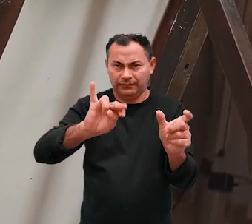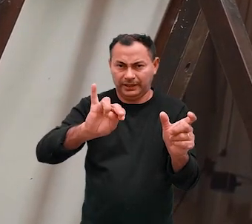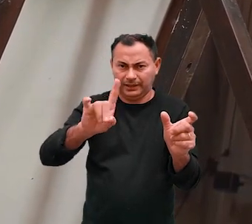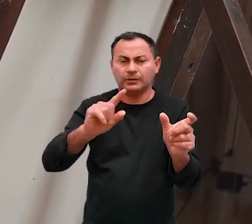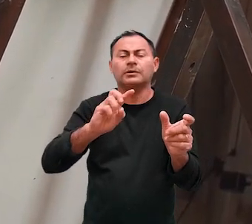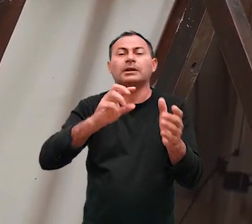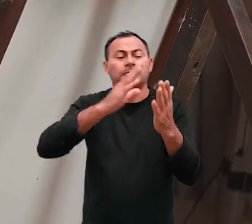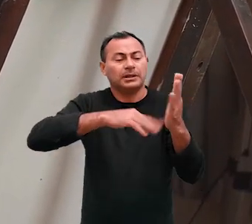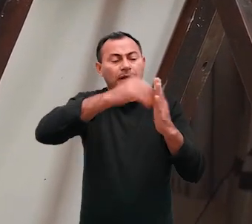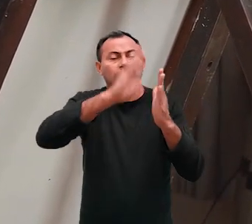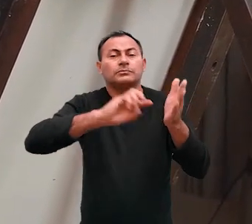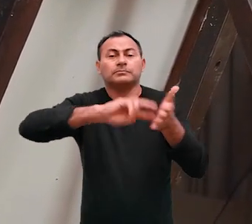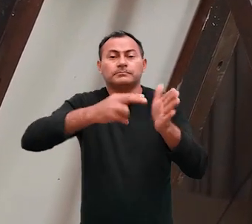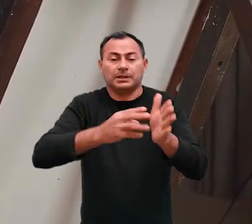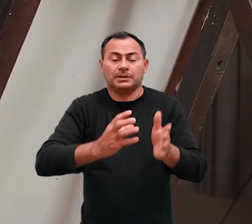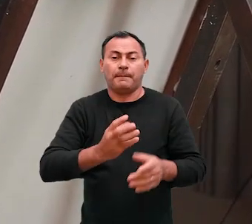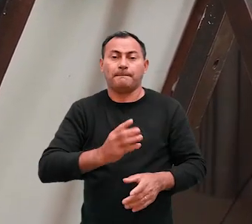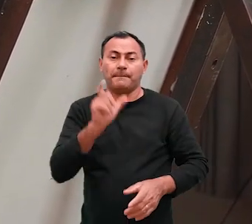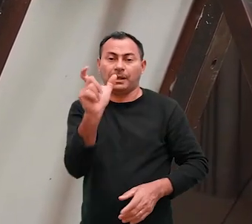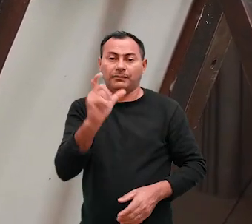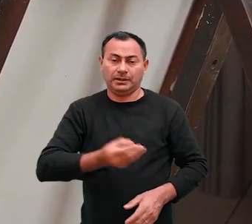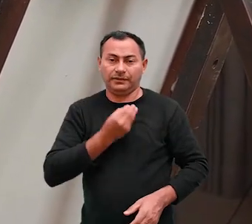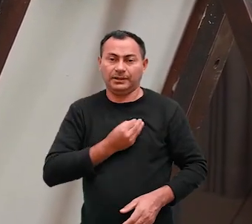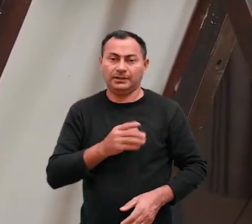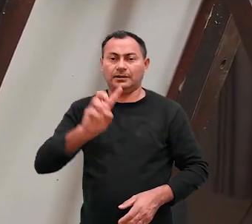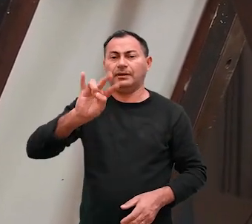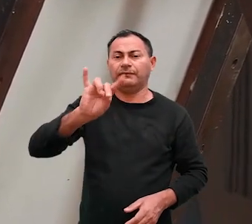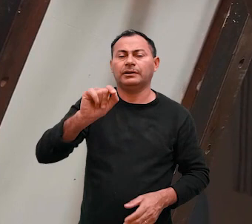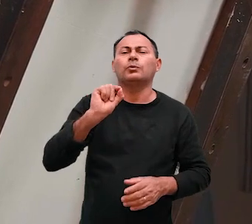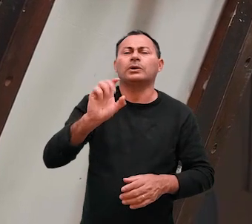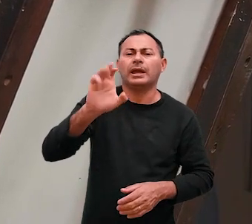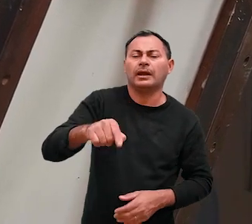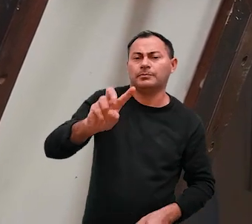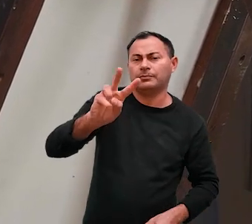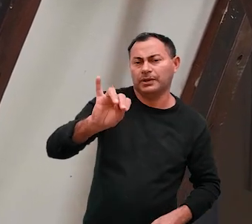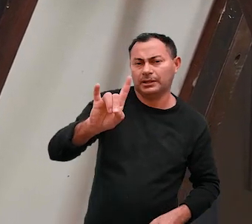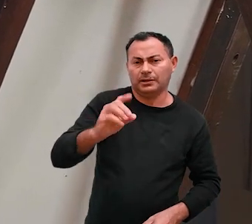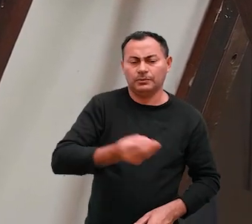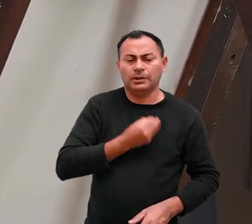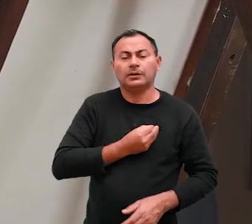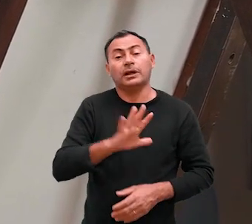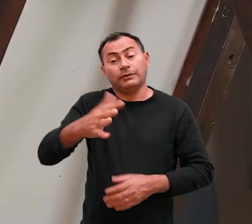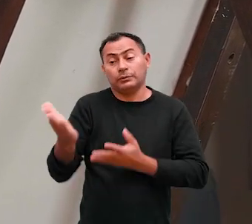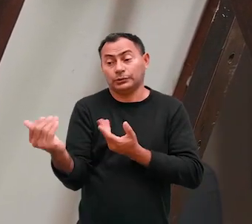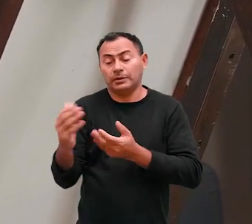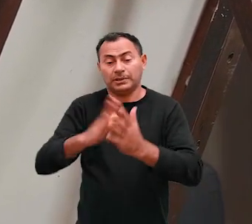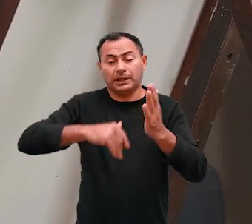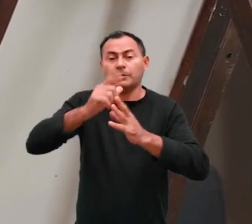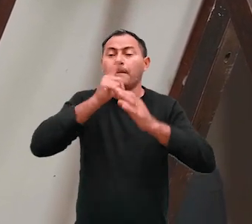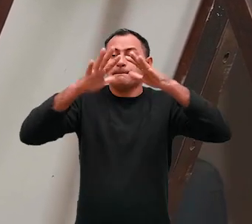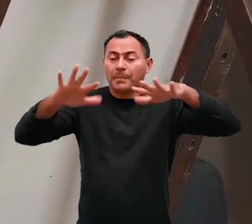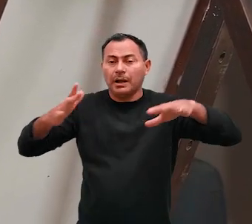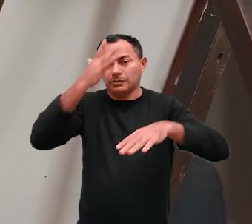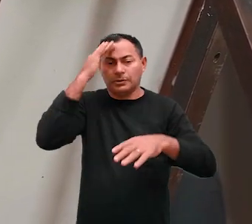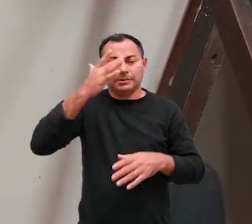pintar sobre o significado dessa palavra vida. O que é vida? Talvez os jovens pintassem o mar, pessoas